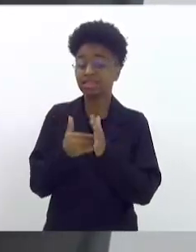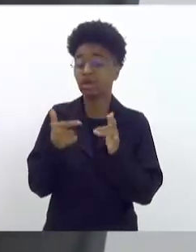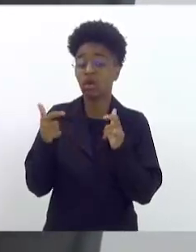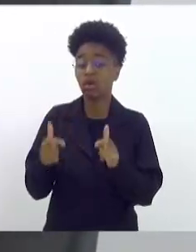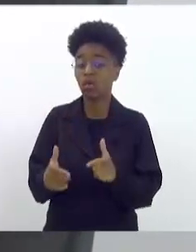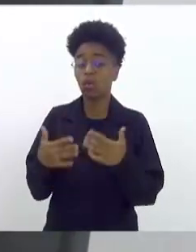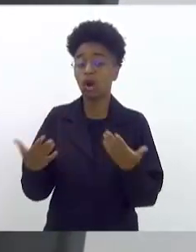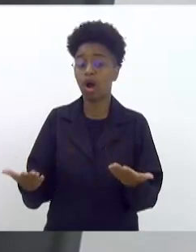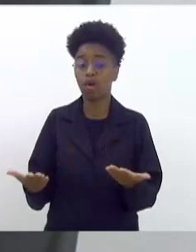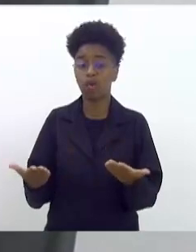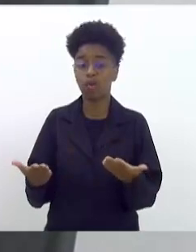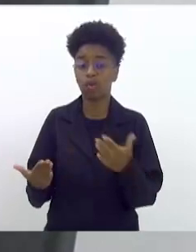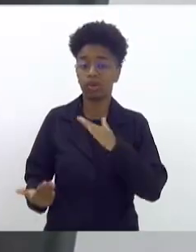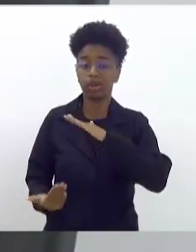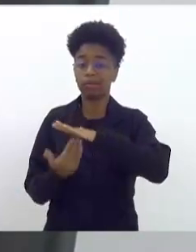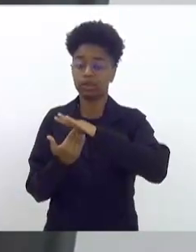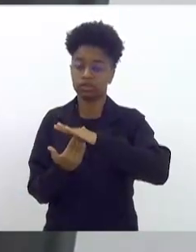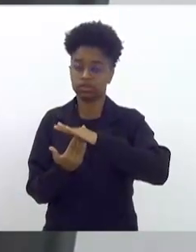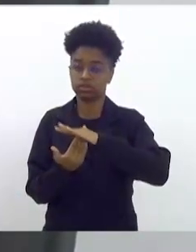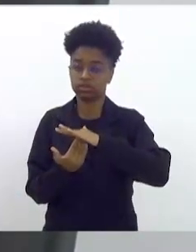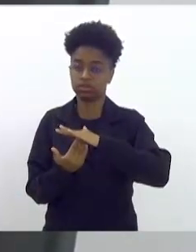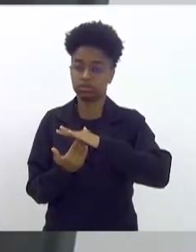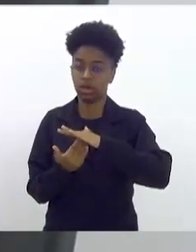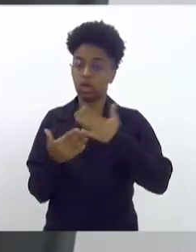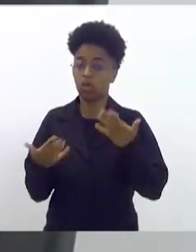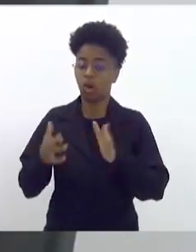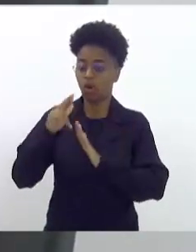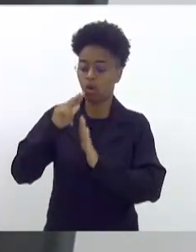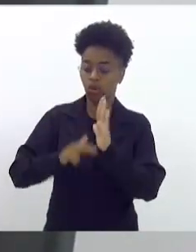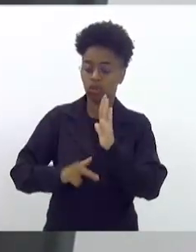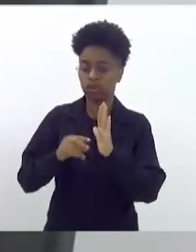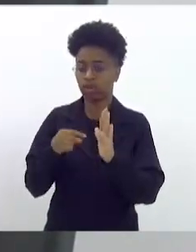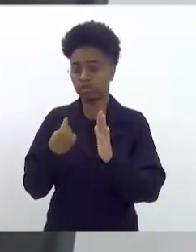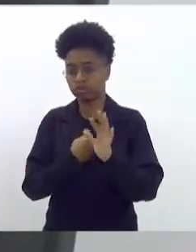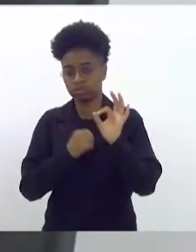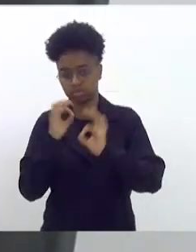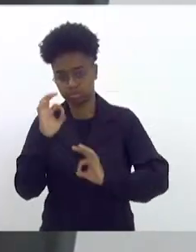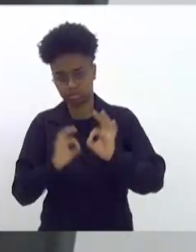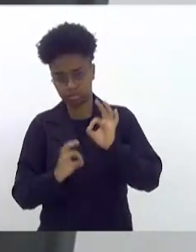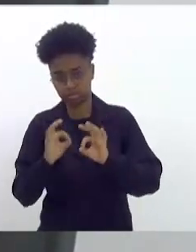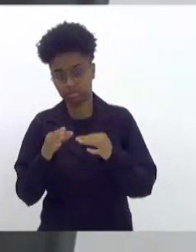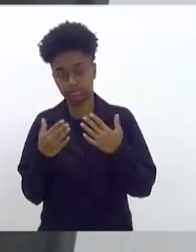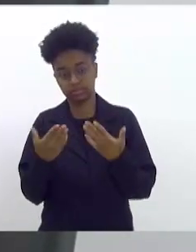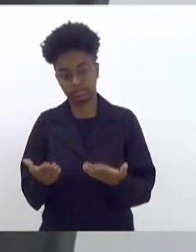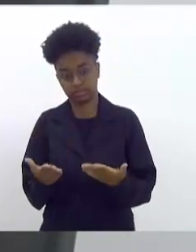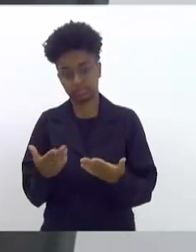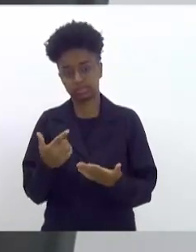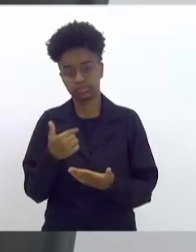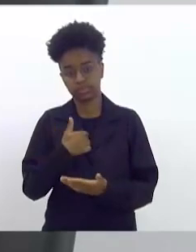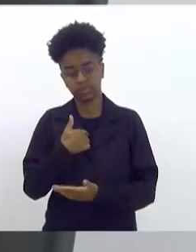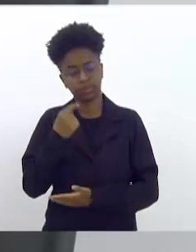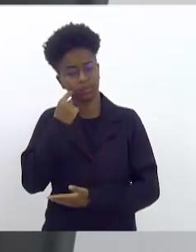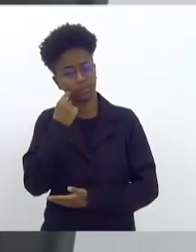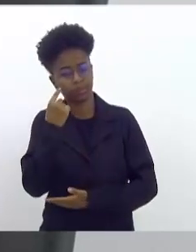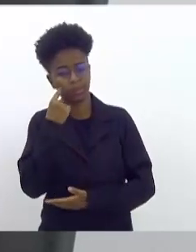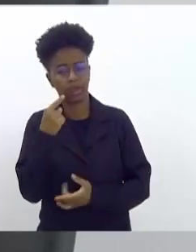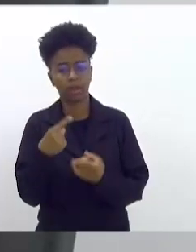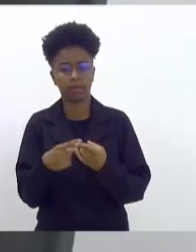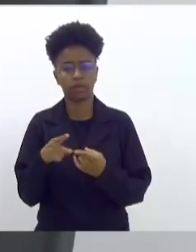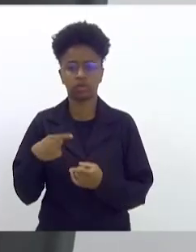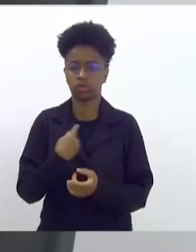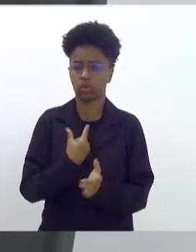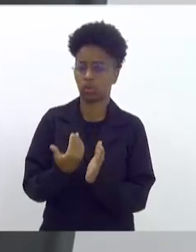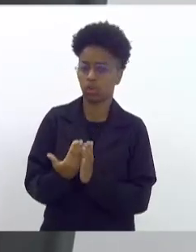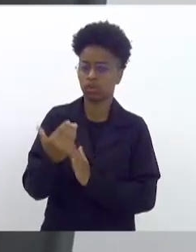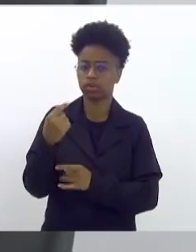é o escopo, né? Qual é o roteiro que nós vamos colocar, né? E me fiz esse alerta quando a gente começou a